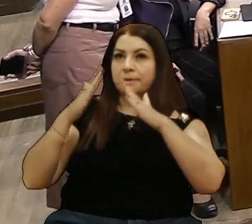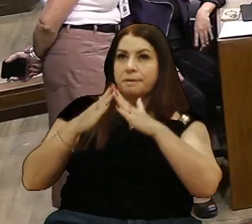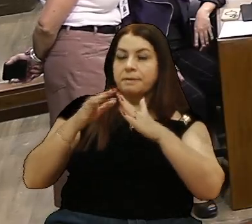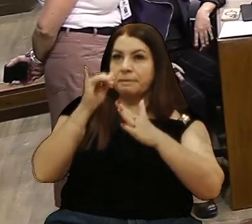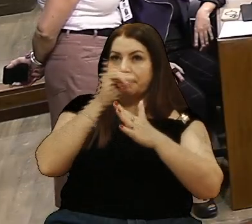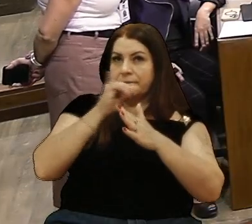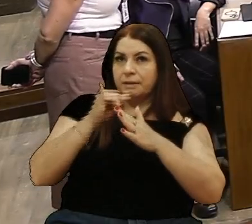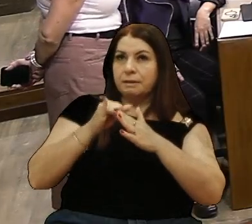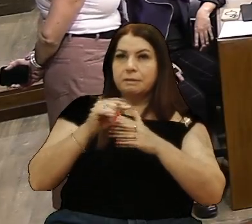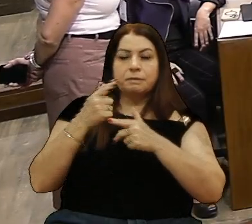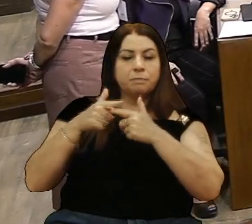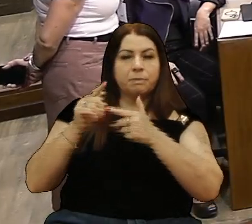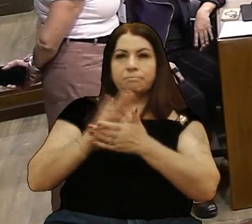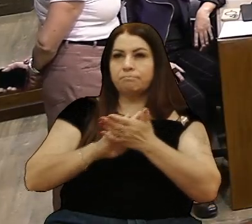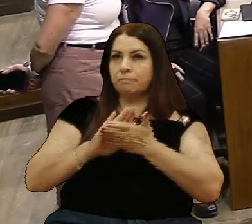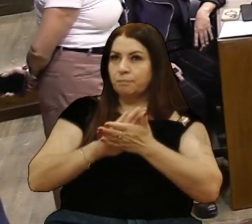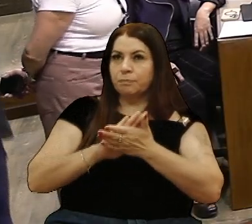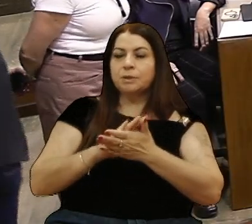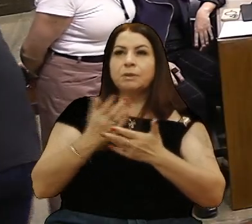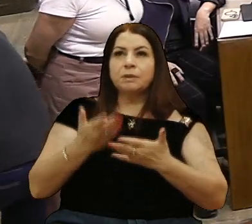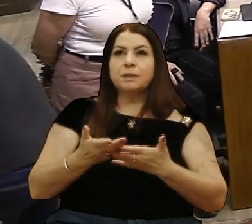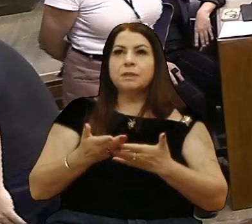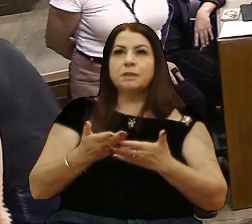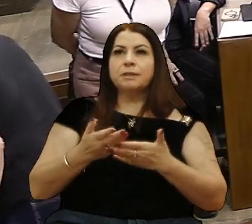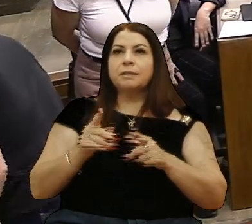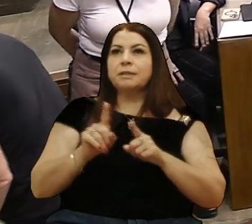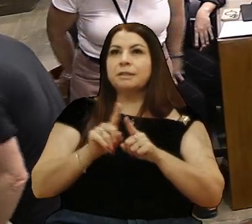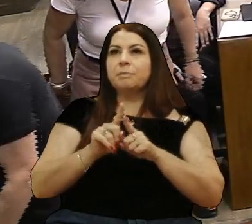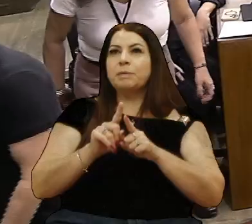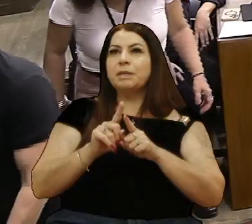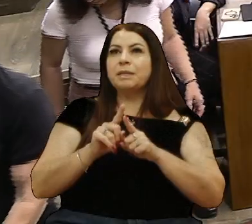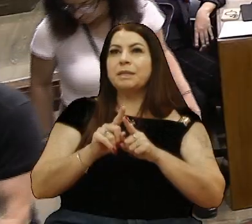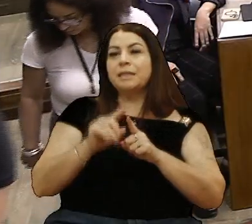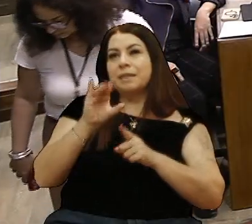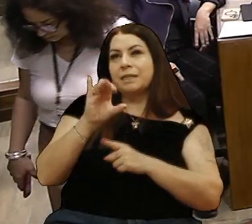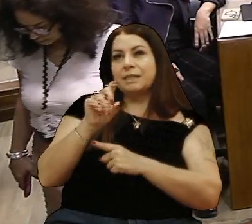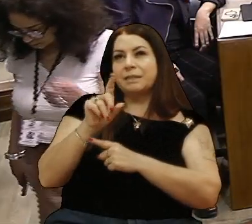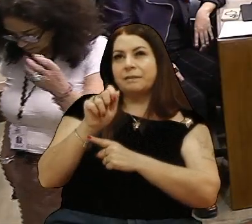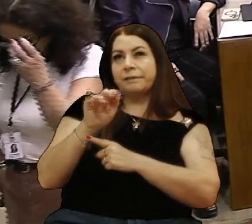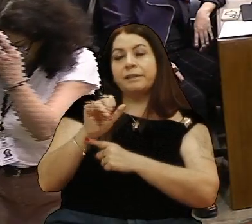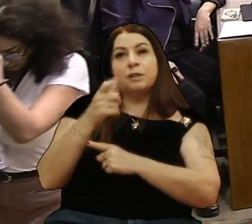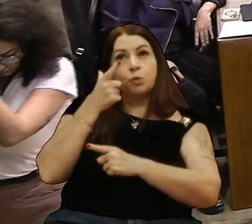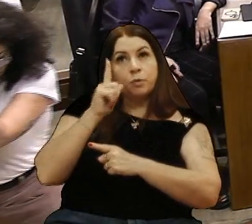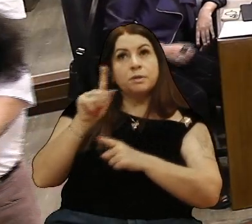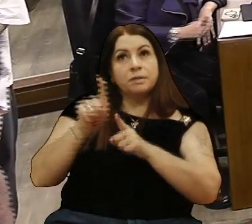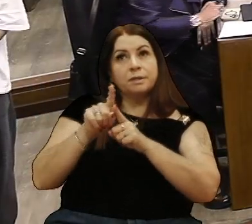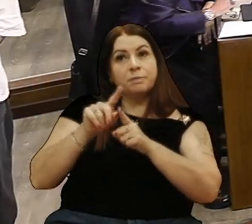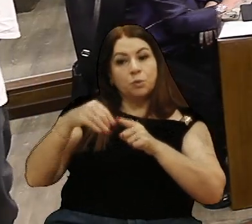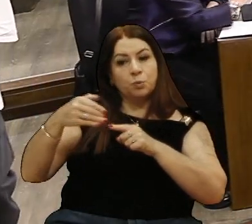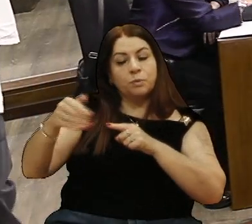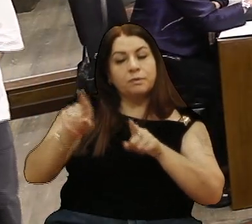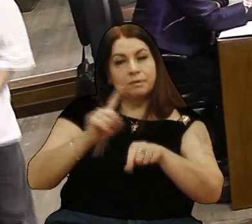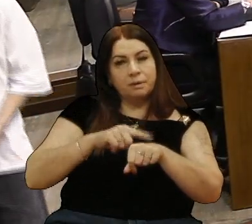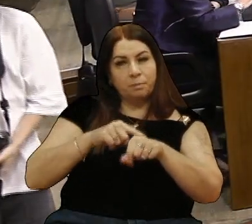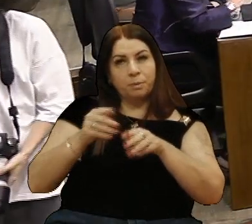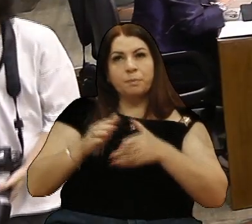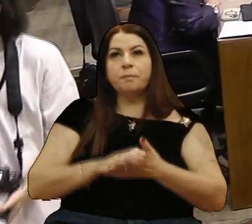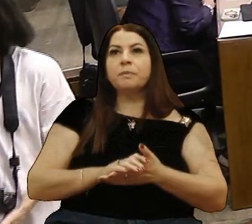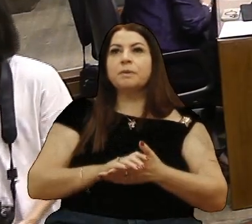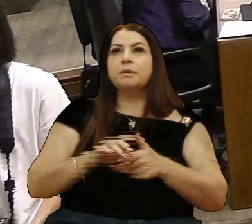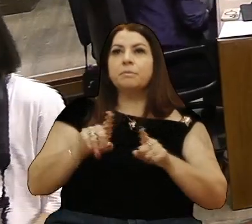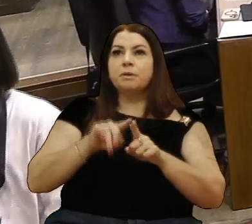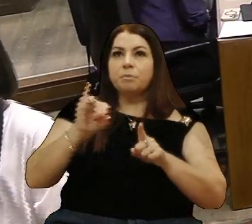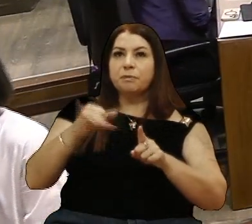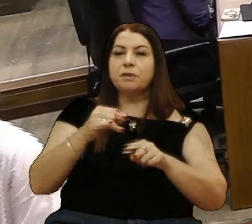Itália, sem problema nenhum, apesar da questão da cidadania que deve ser conquistada através do tempo. E também queria